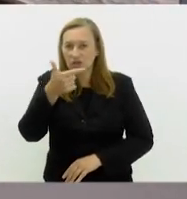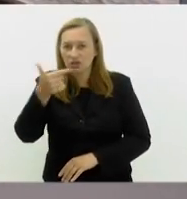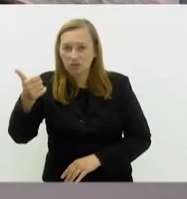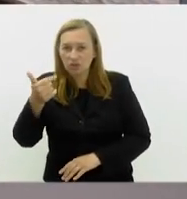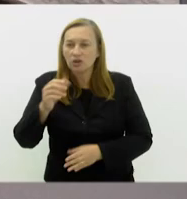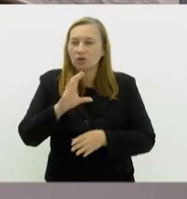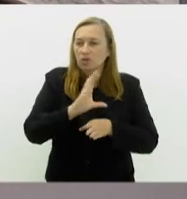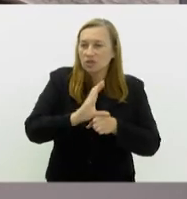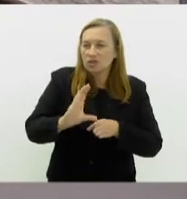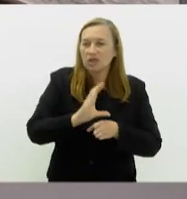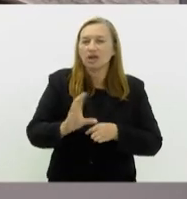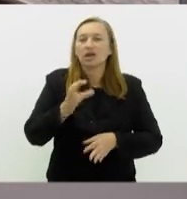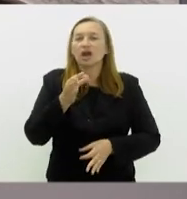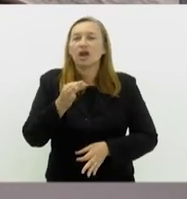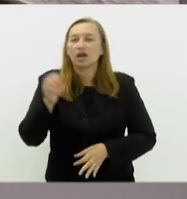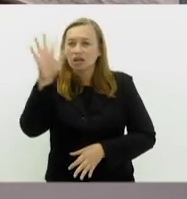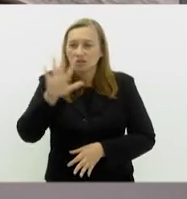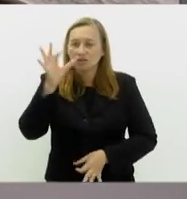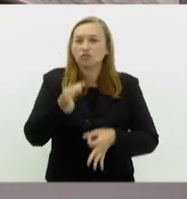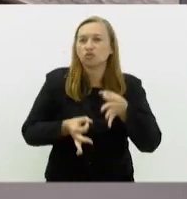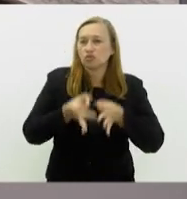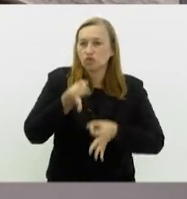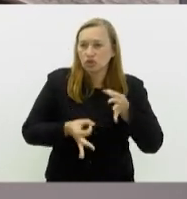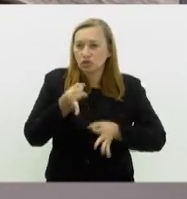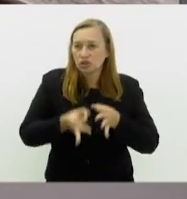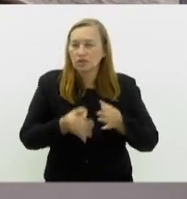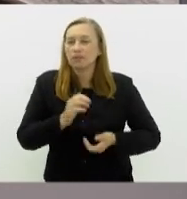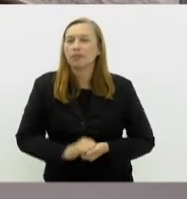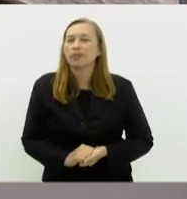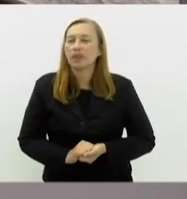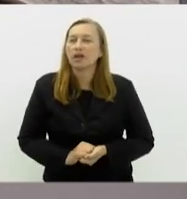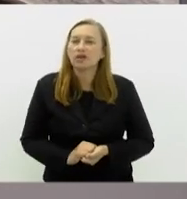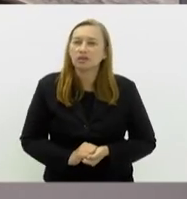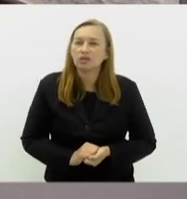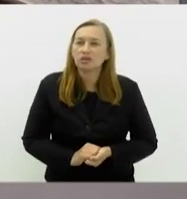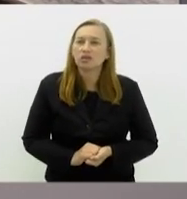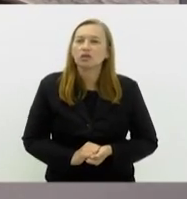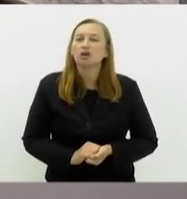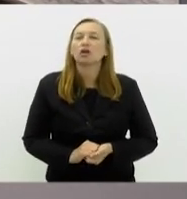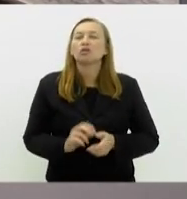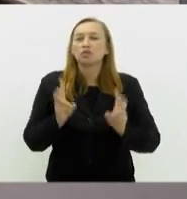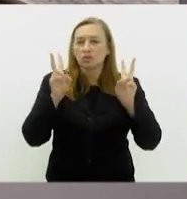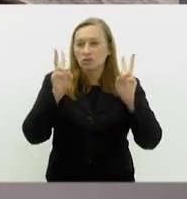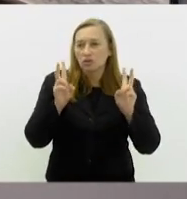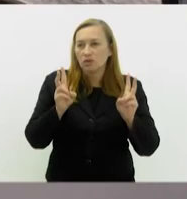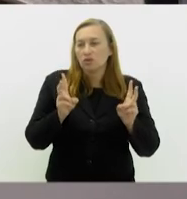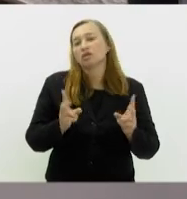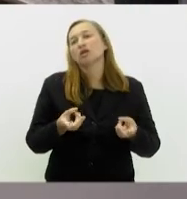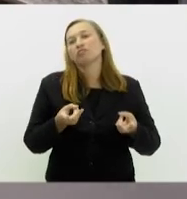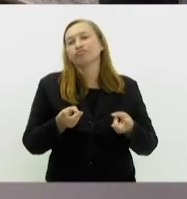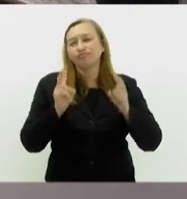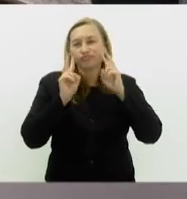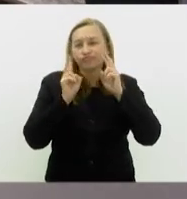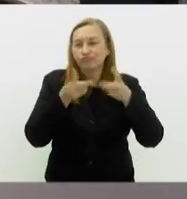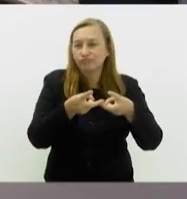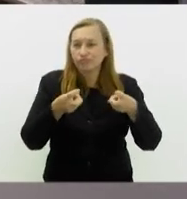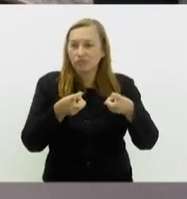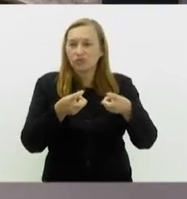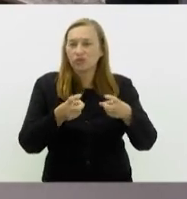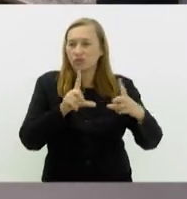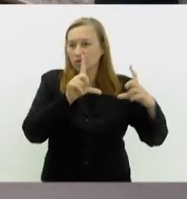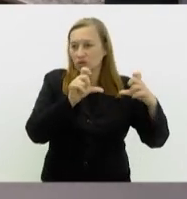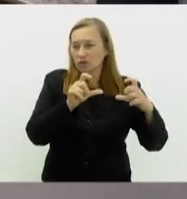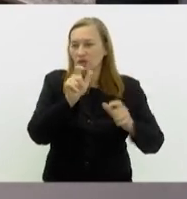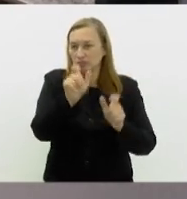Nacional de Justiça nos casos em que sejam feito reconhecimento fotográfico do investigado que qualquer